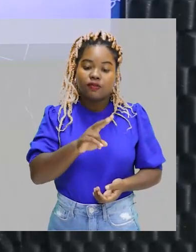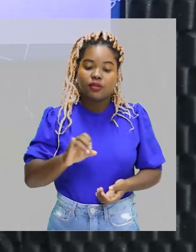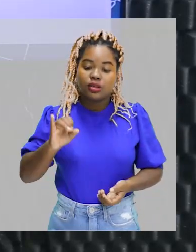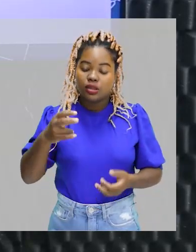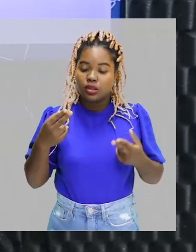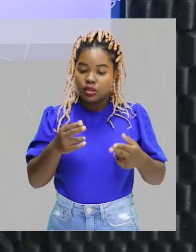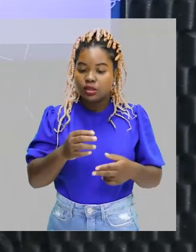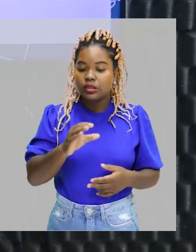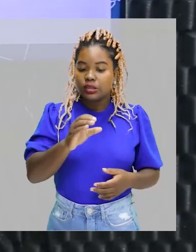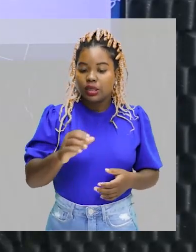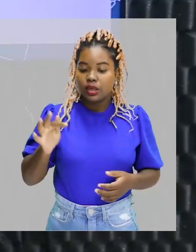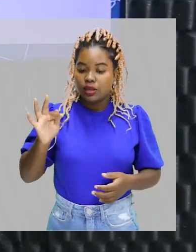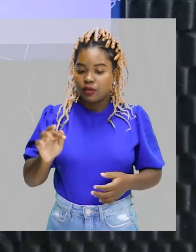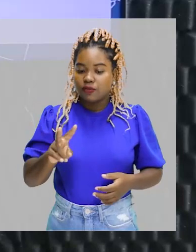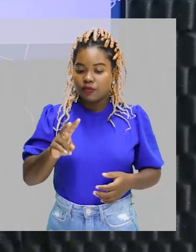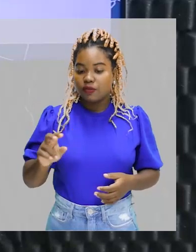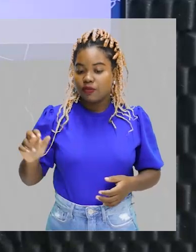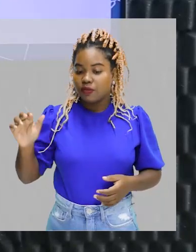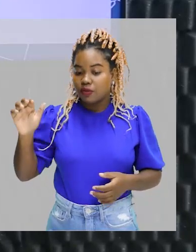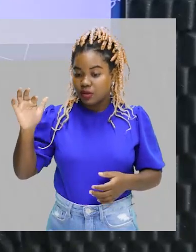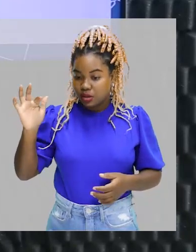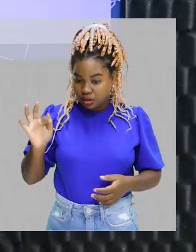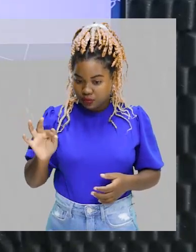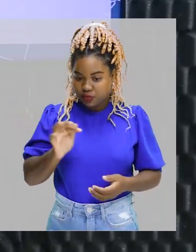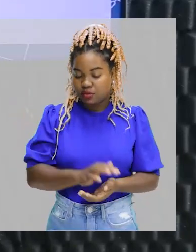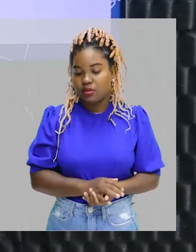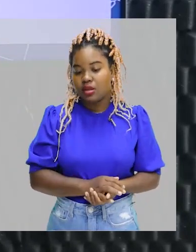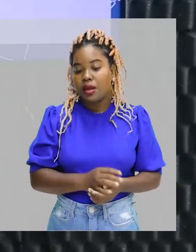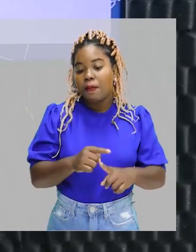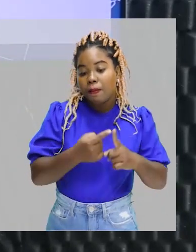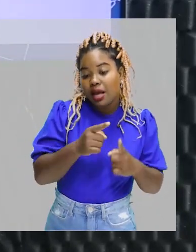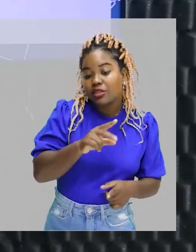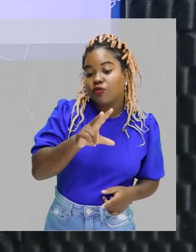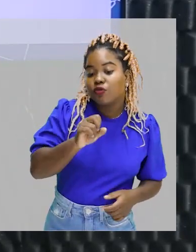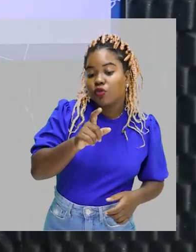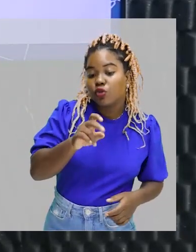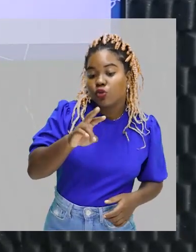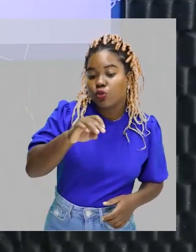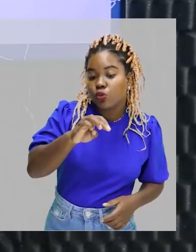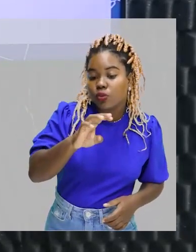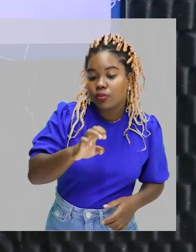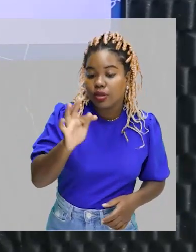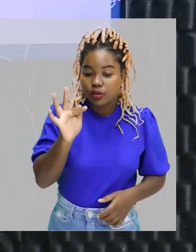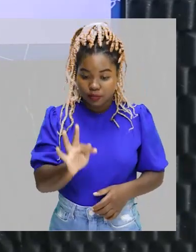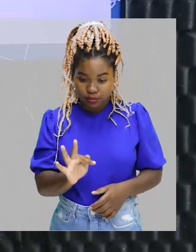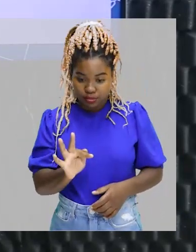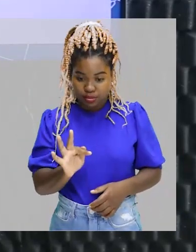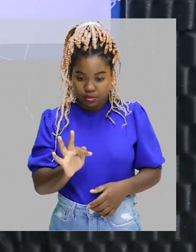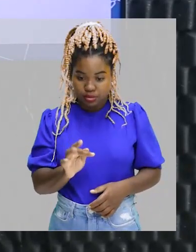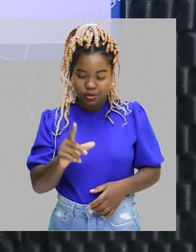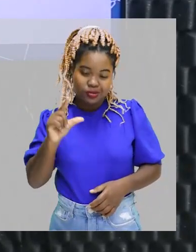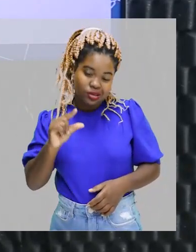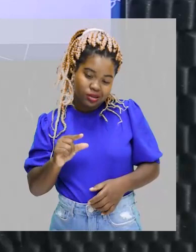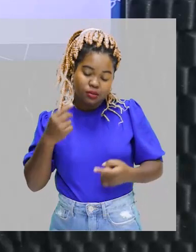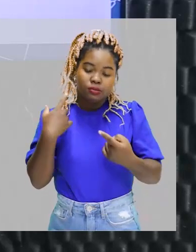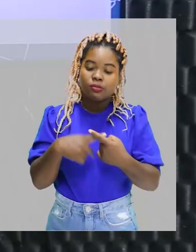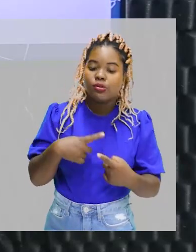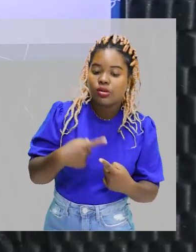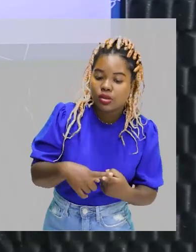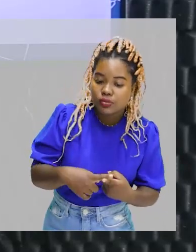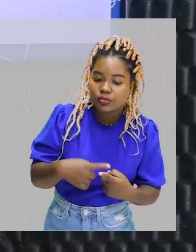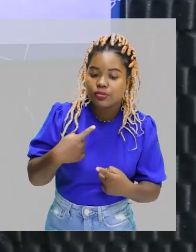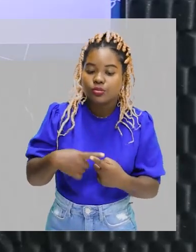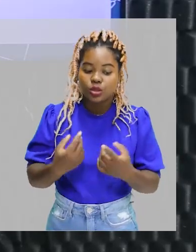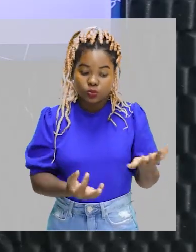a CF/VF. No entanto, agora o meu volume final ele vai ser menor. Por quê? Porque houve